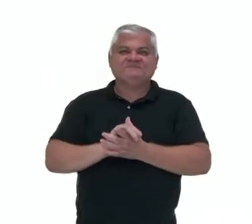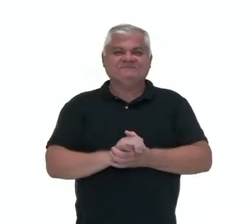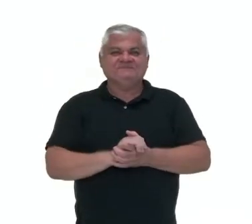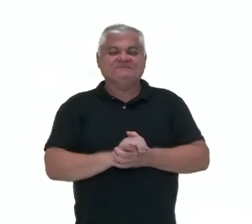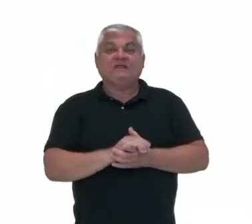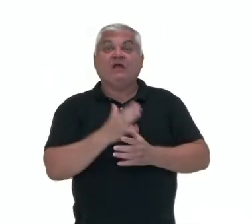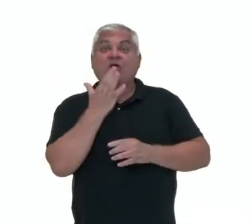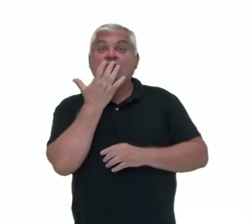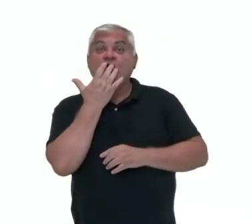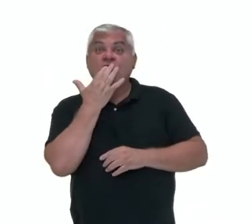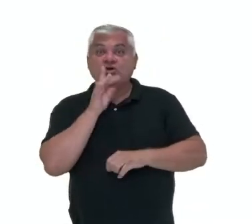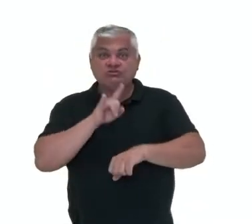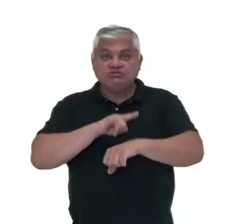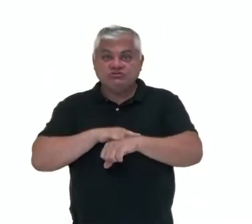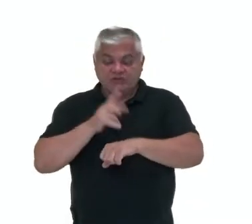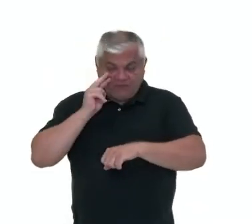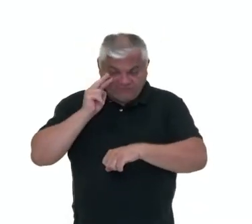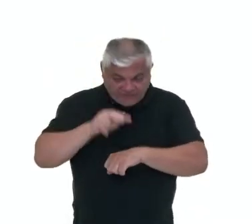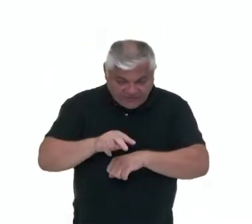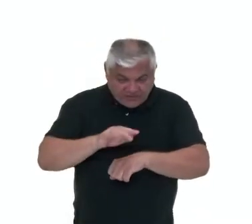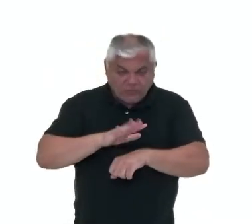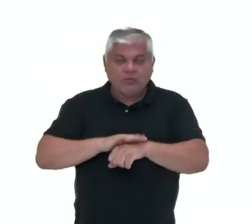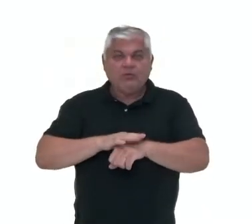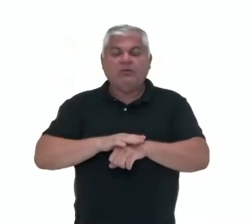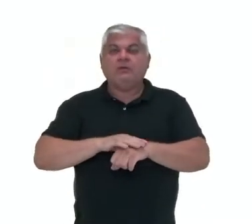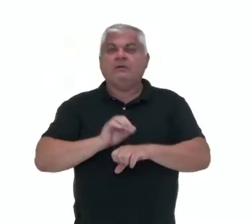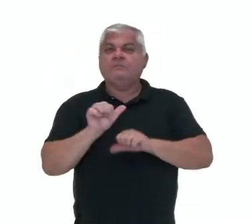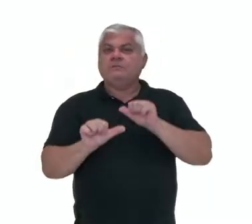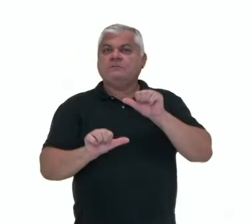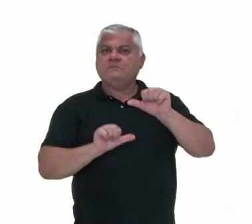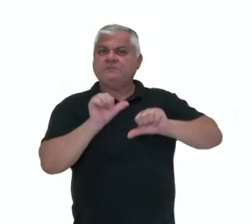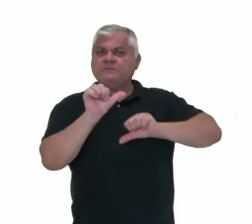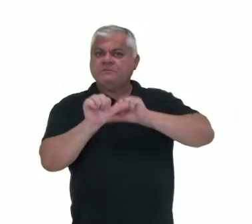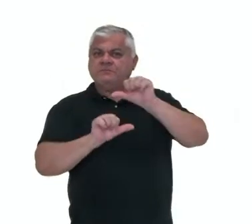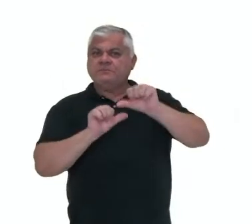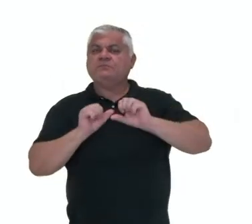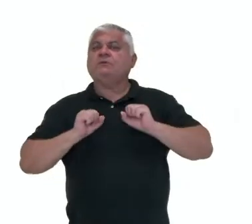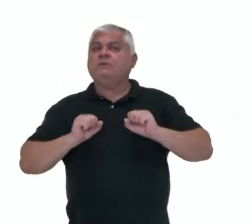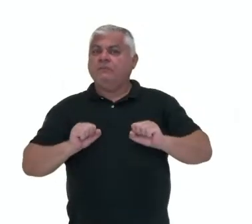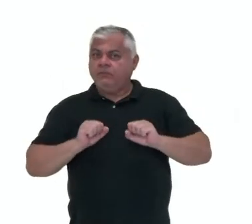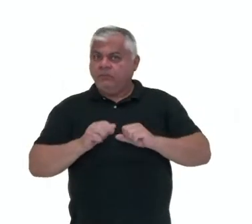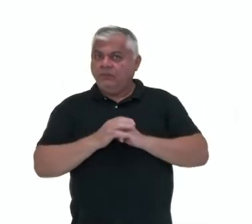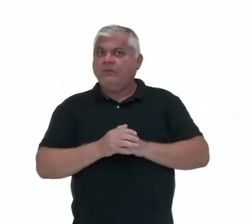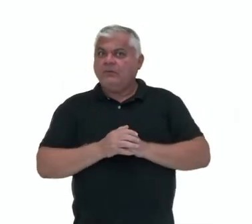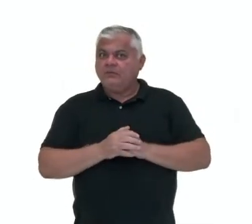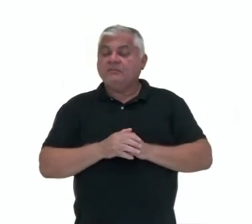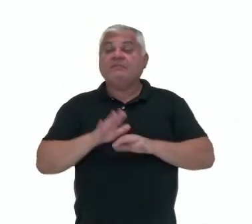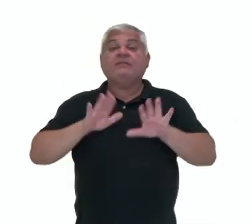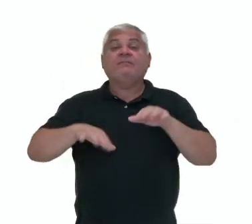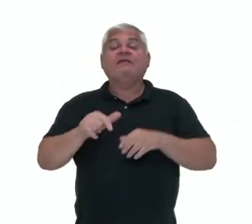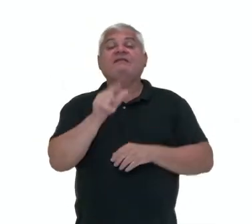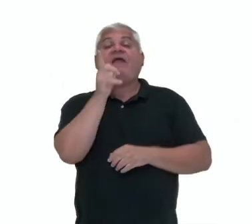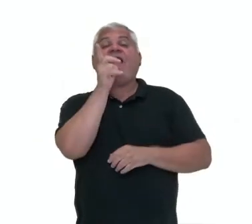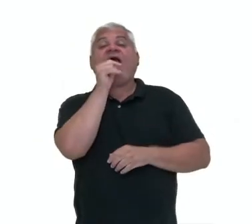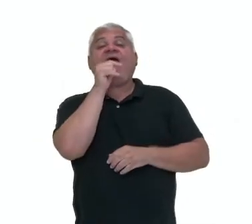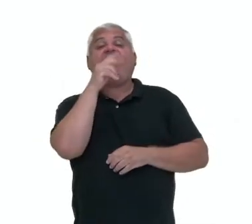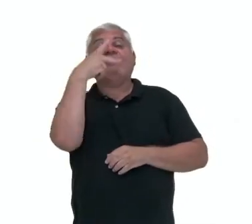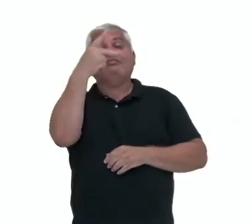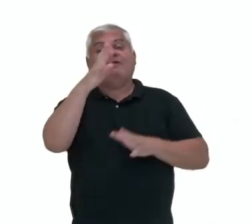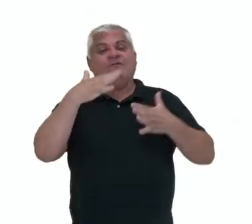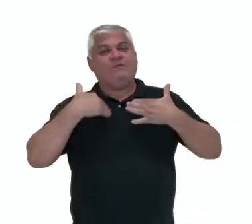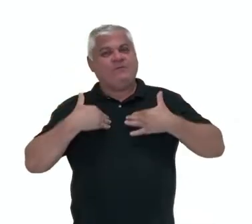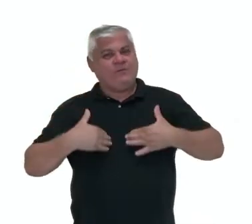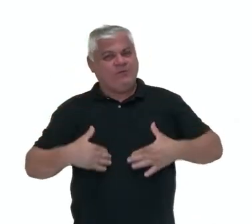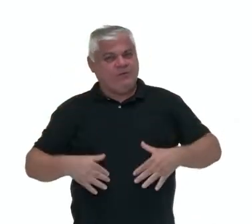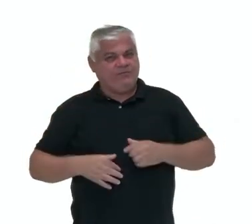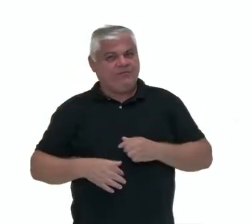A cor da urina, ela pode variar de acordo com o nível de hidratação do seu corpo. Vamos ver